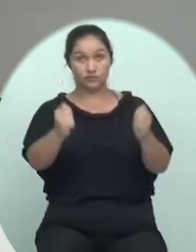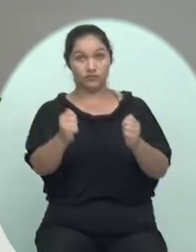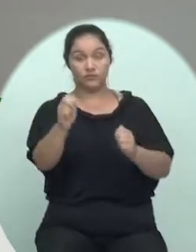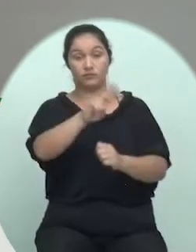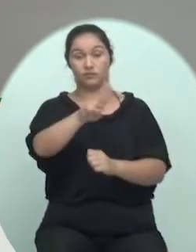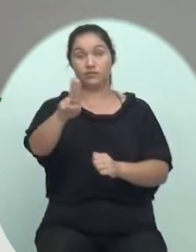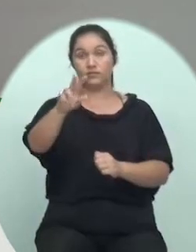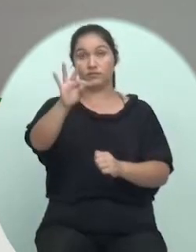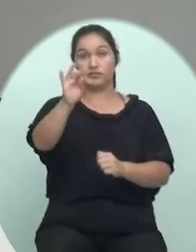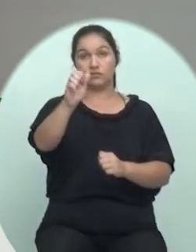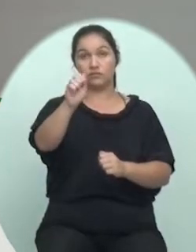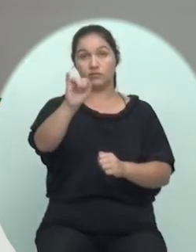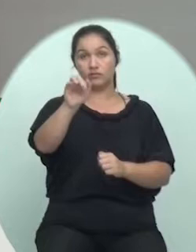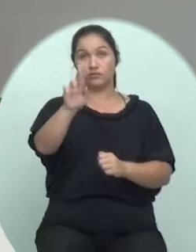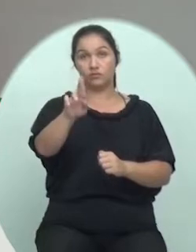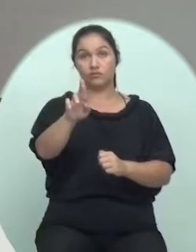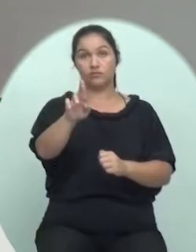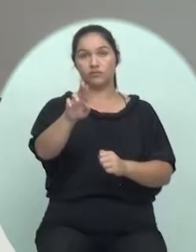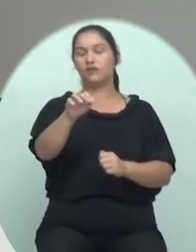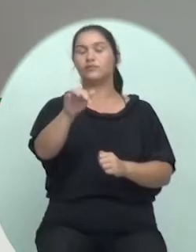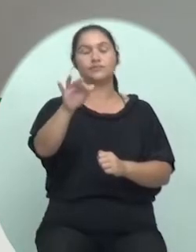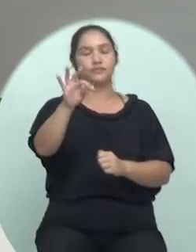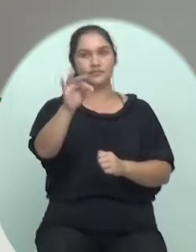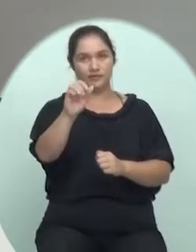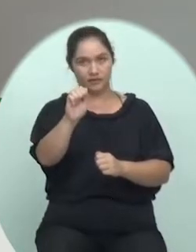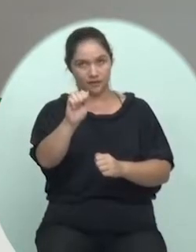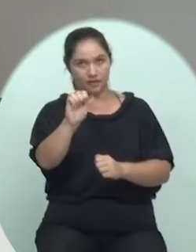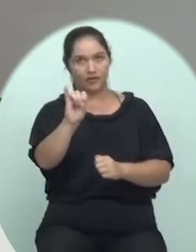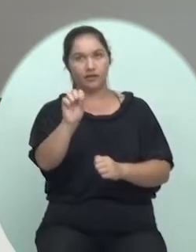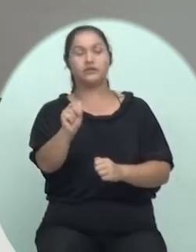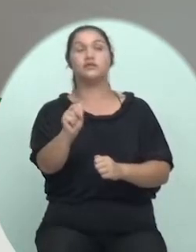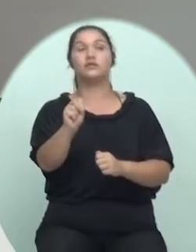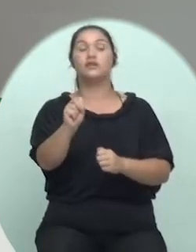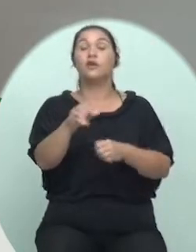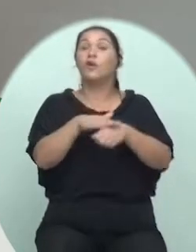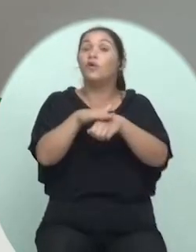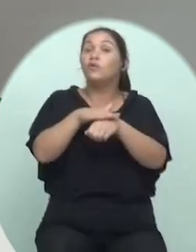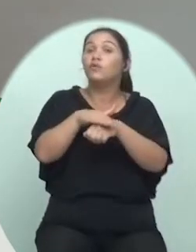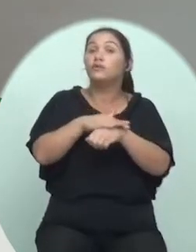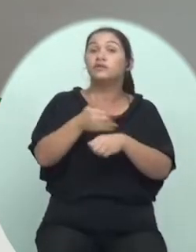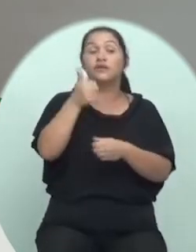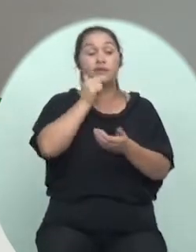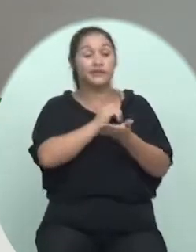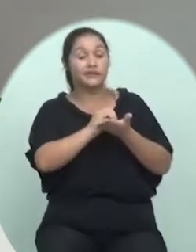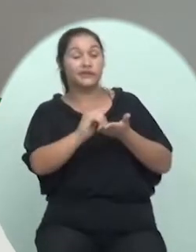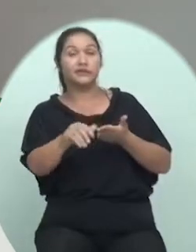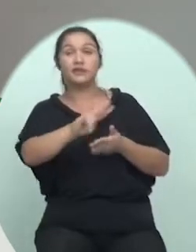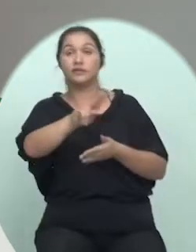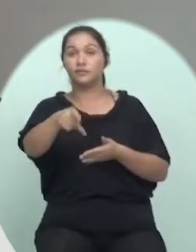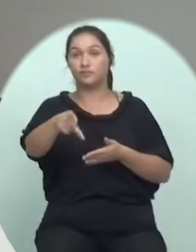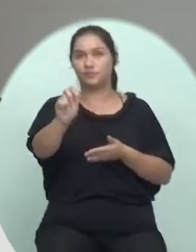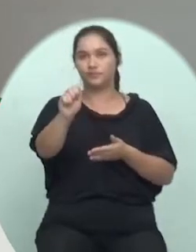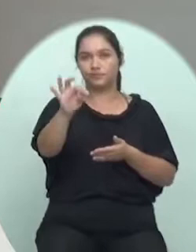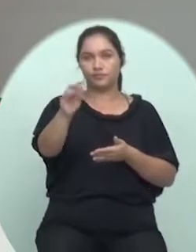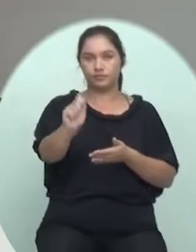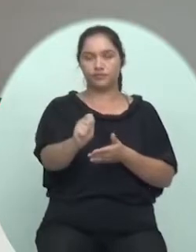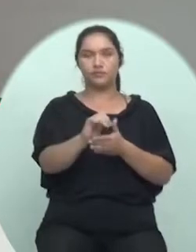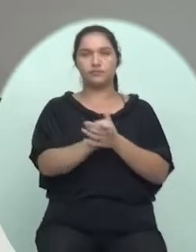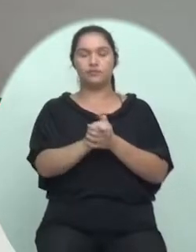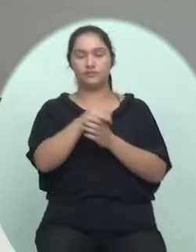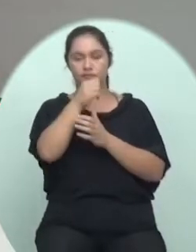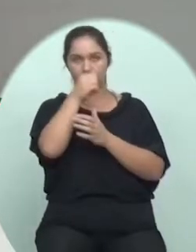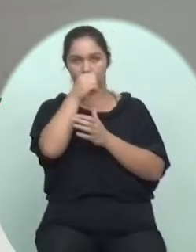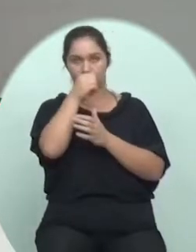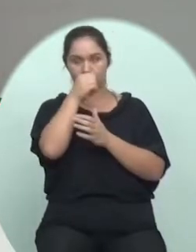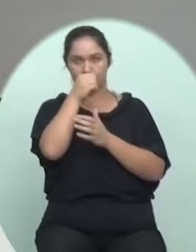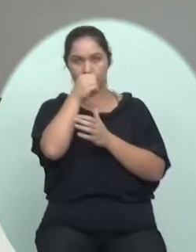com a secretária Cátia, falando um pouco sobre pavimentação da nossa região, com alguns compromissos, já que